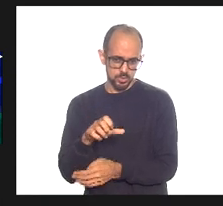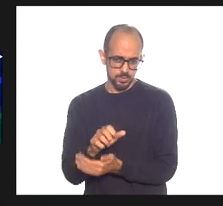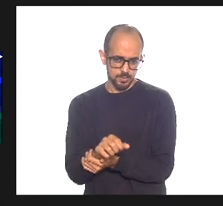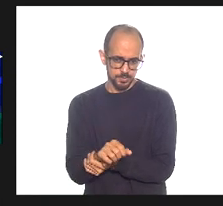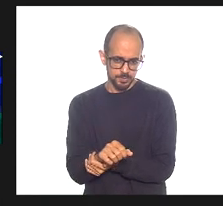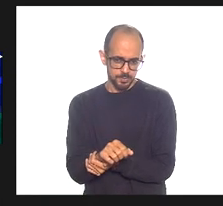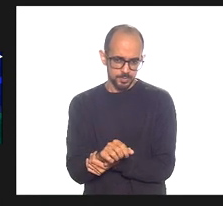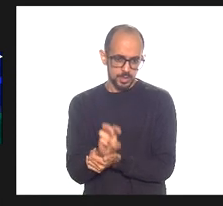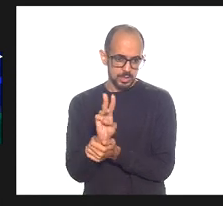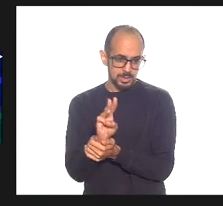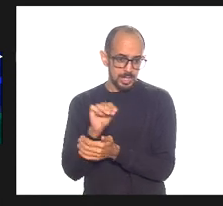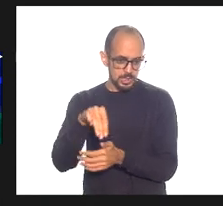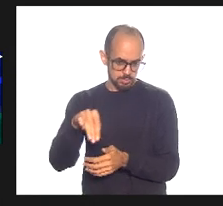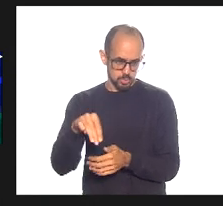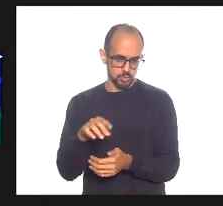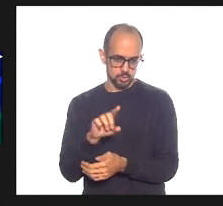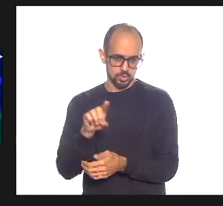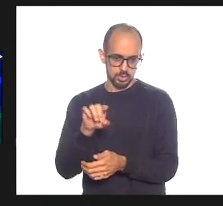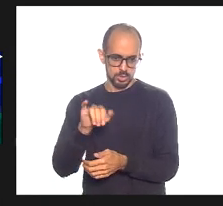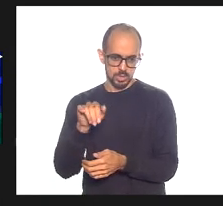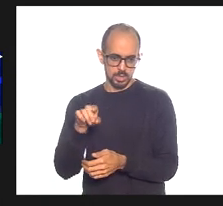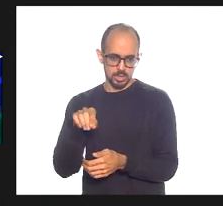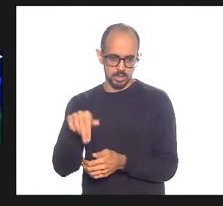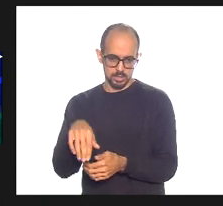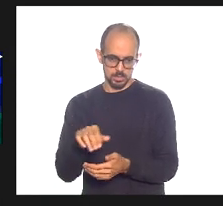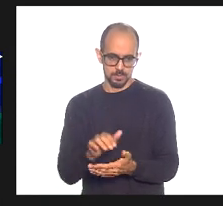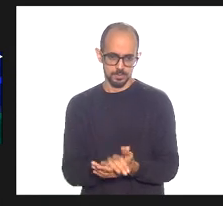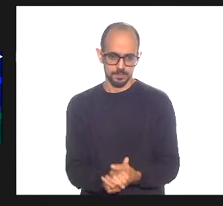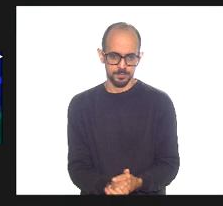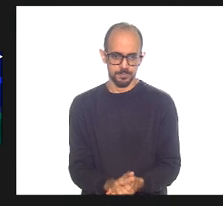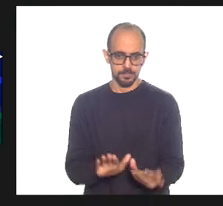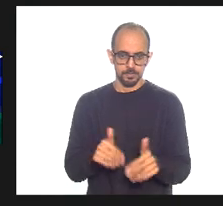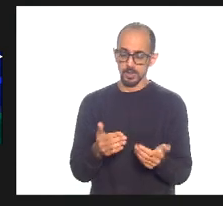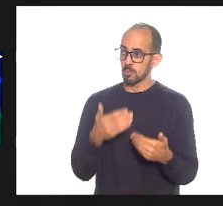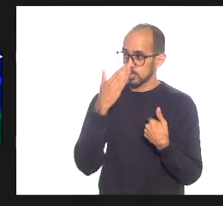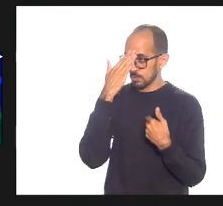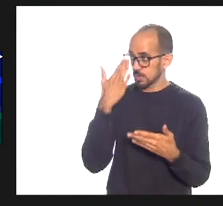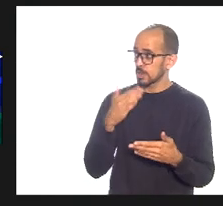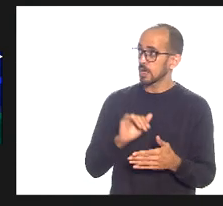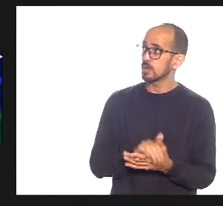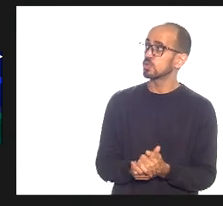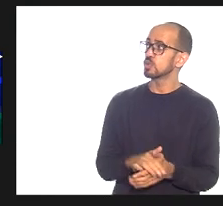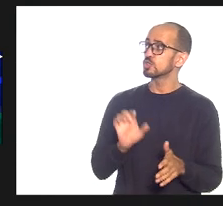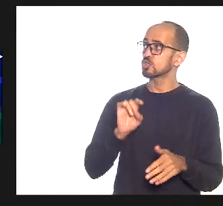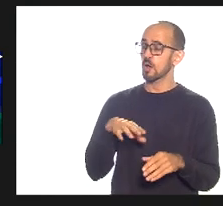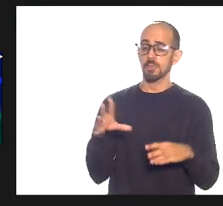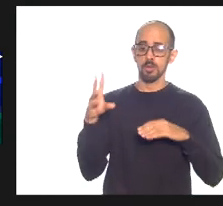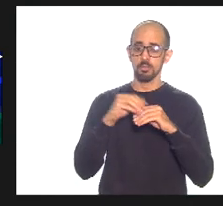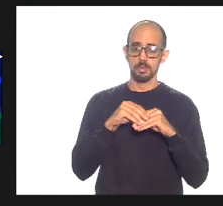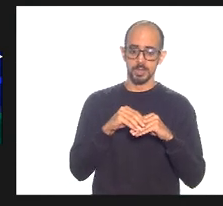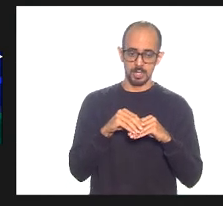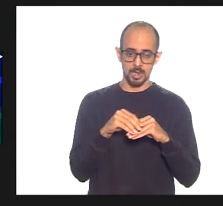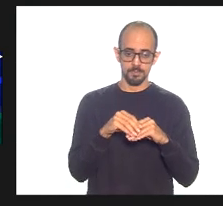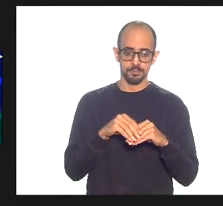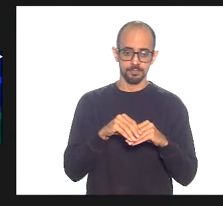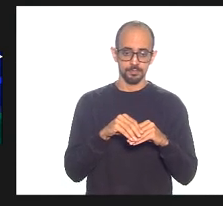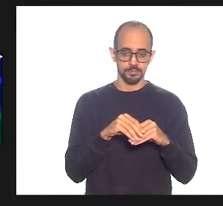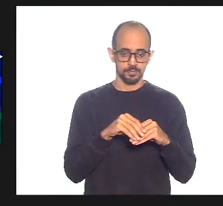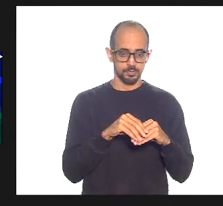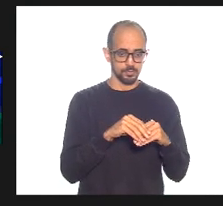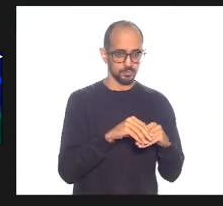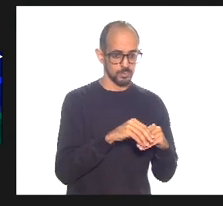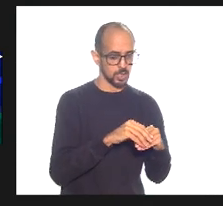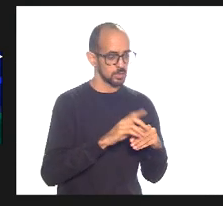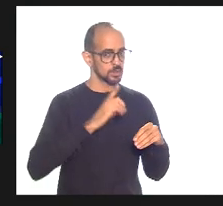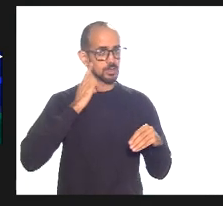excelência tem três minutos obrigado a deputada Marta é aquele reforçando as falas vossa excelência' Deputado waldeck Eu